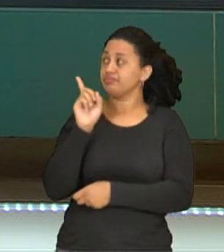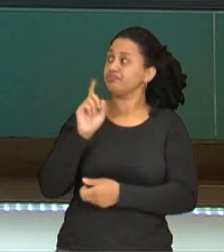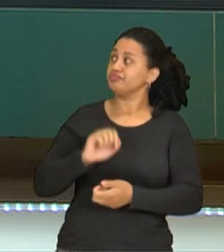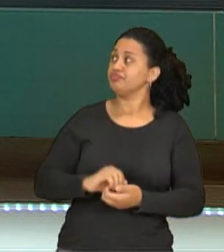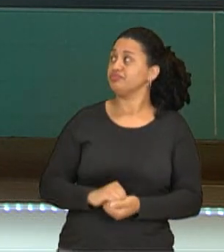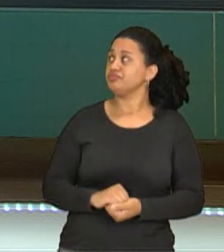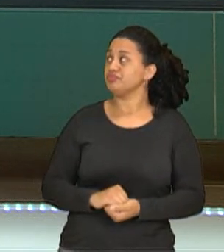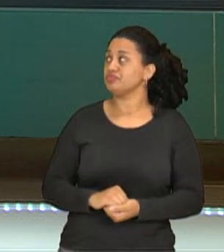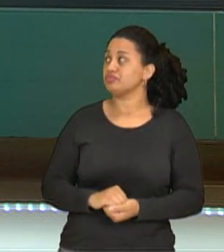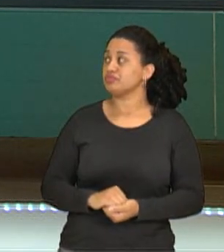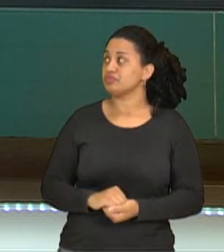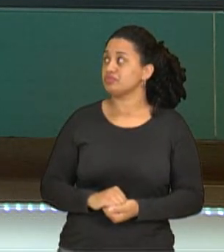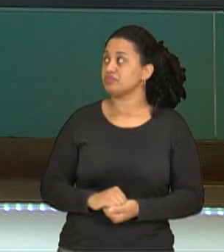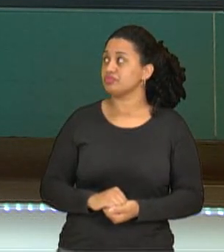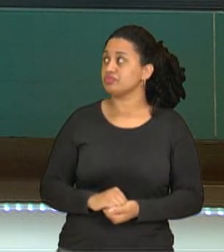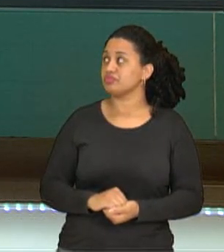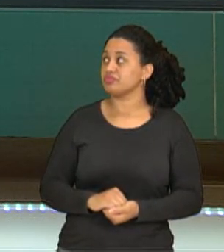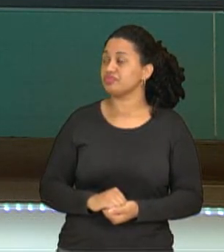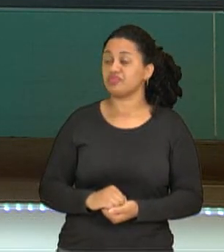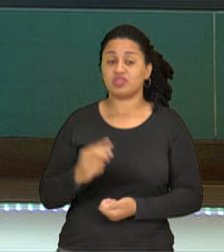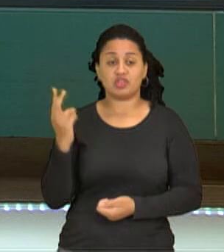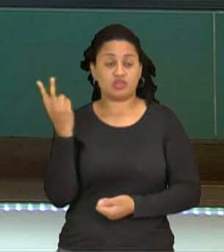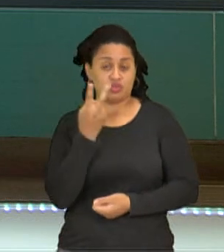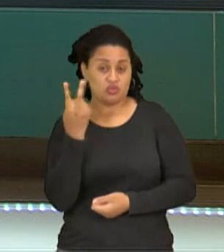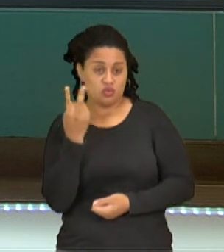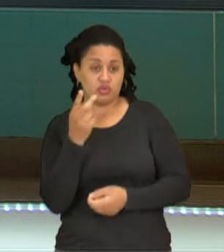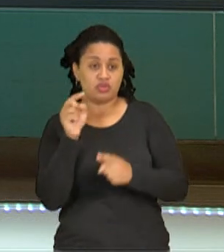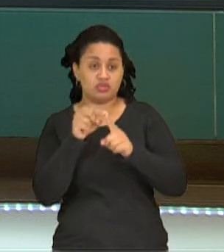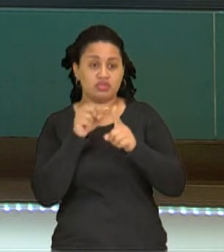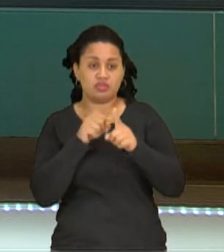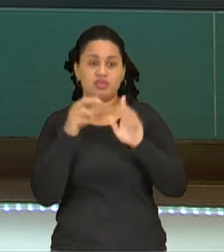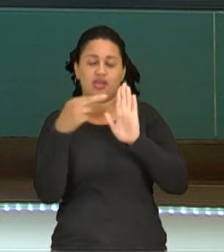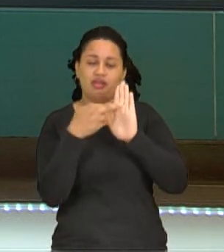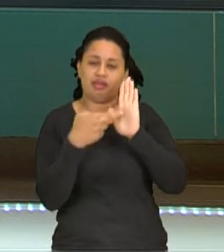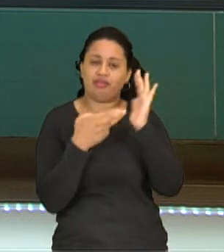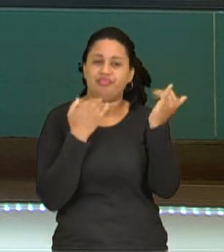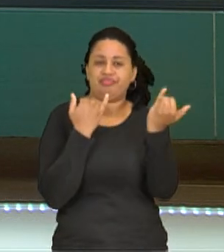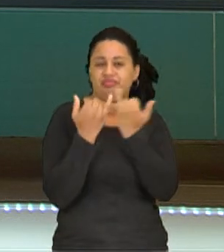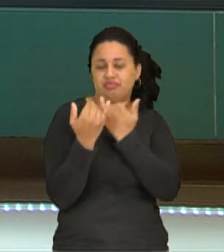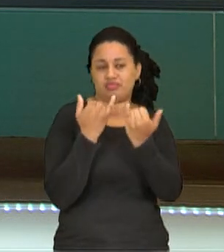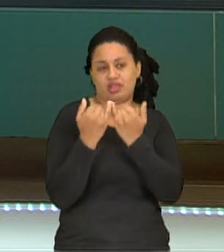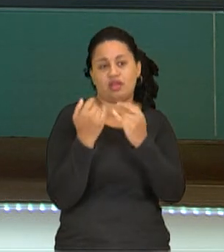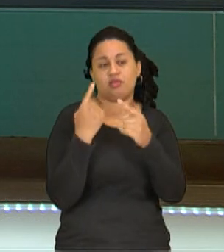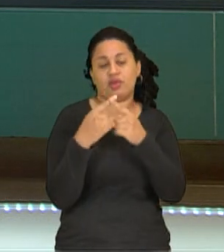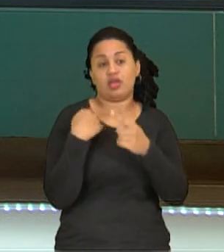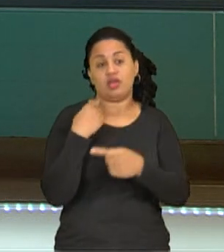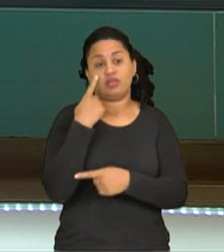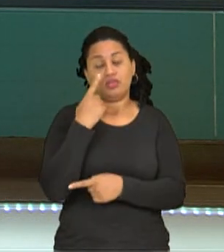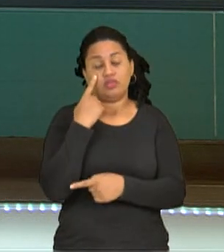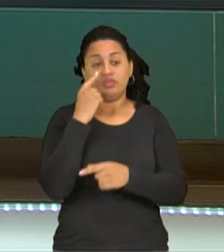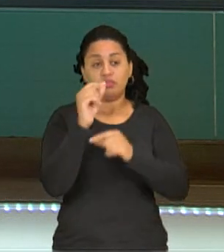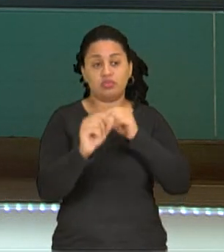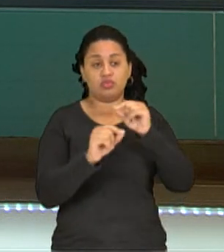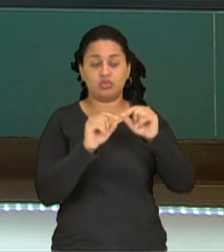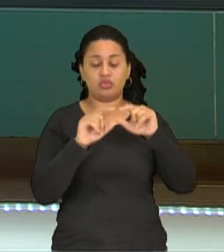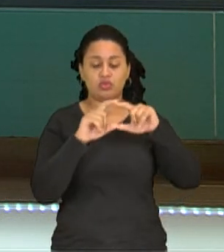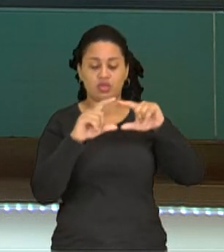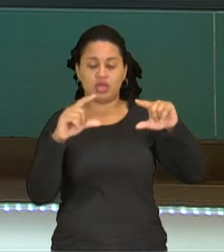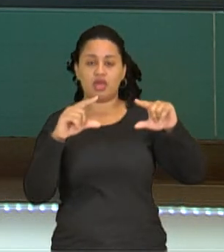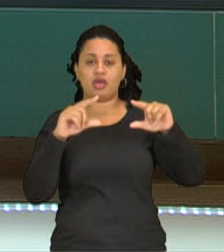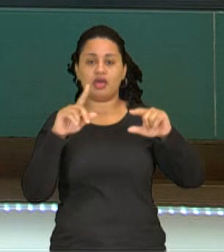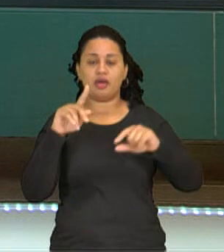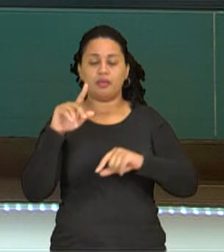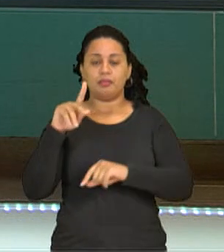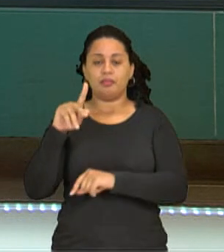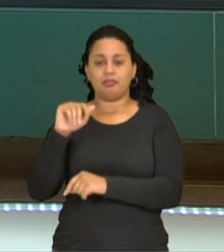aqui, tanto as regras são muito parecidas, porque a gente já viu que no caso aqui do paralelogramo,